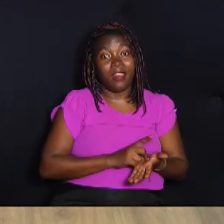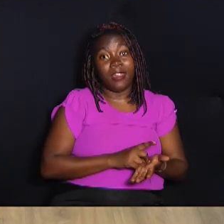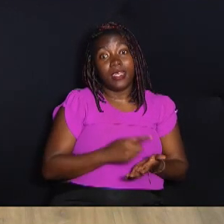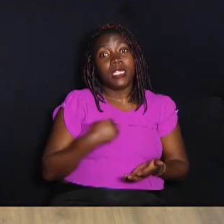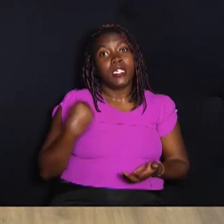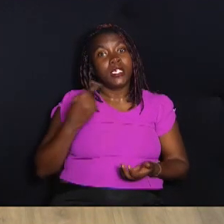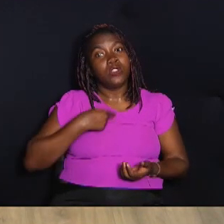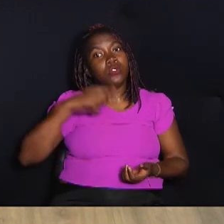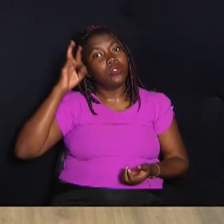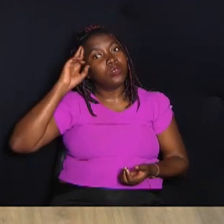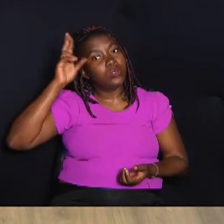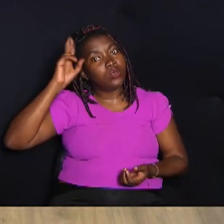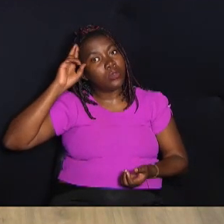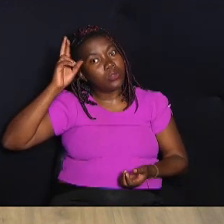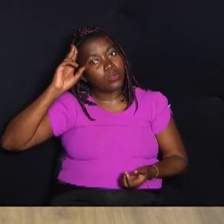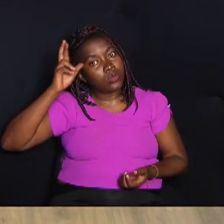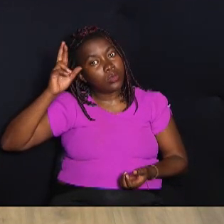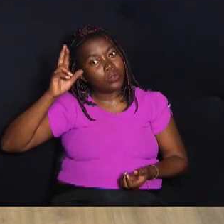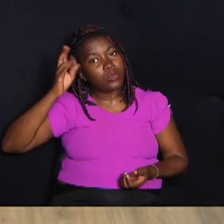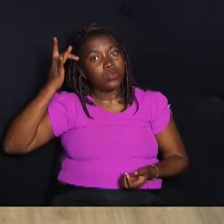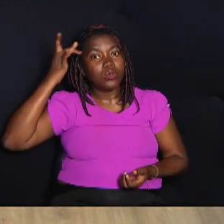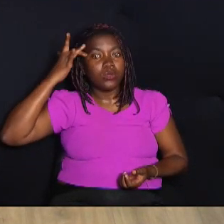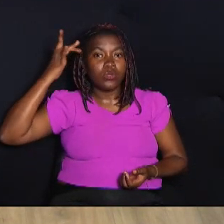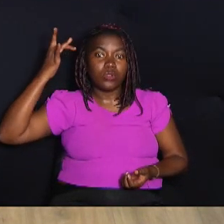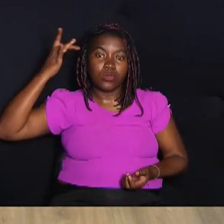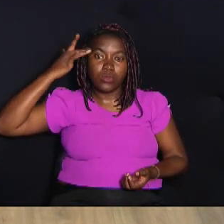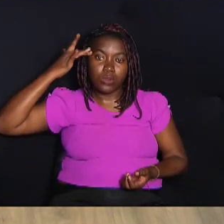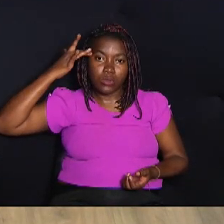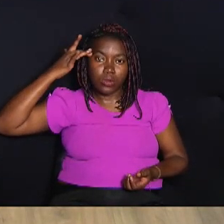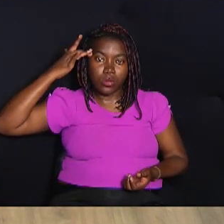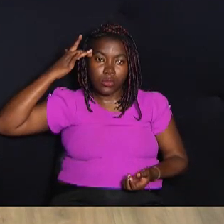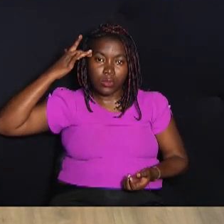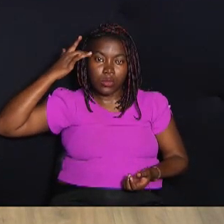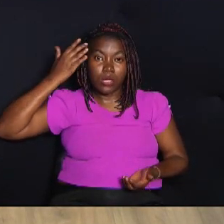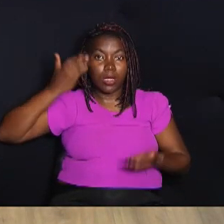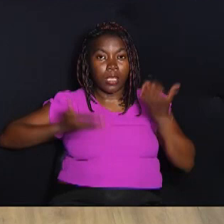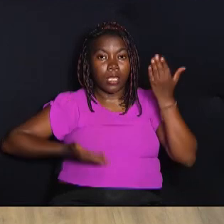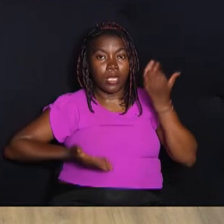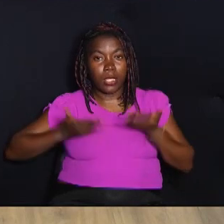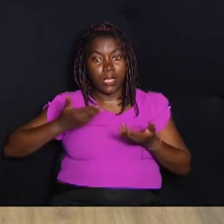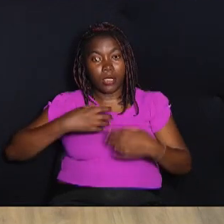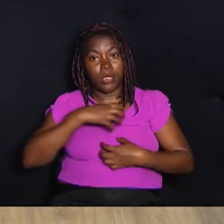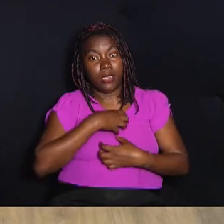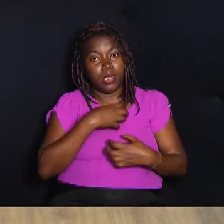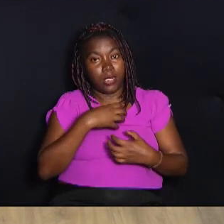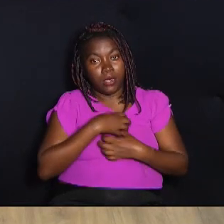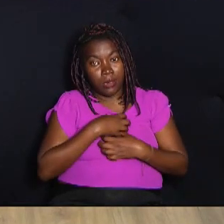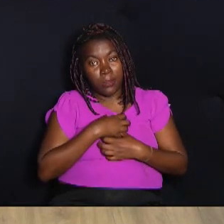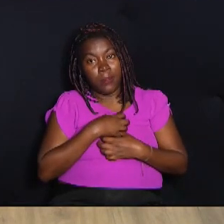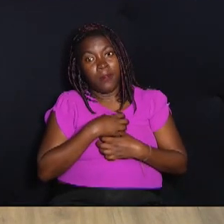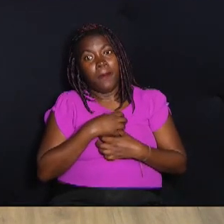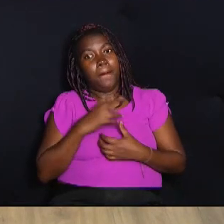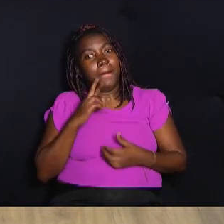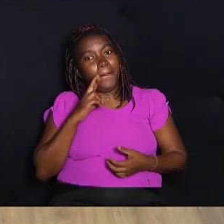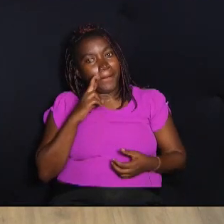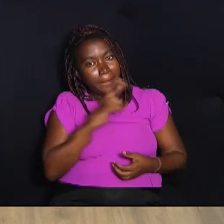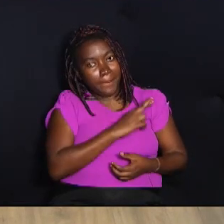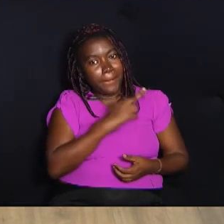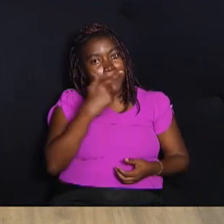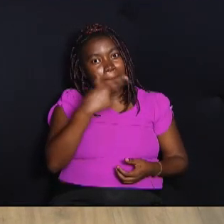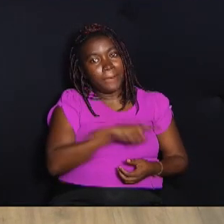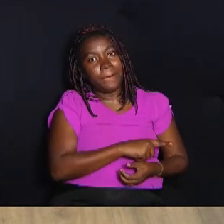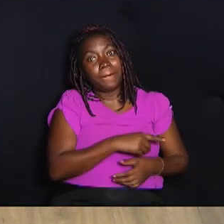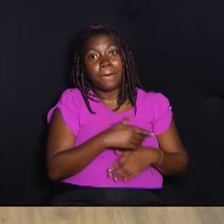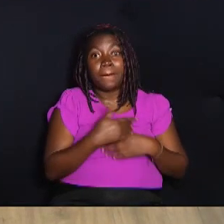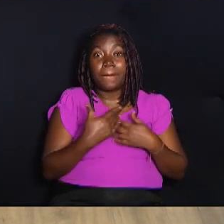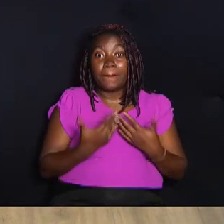nós termos bom senso, equilíbrio emocional para dar o contraponto. Né? Então, hoje